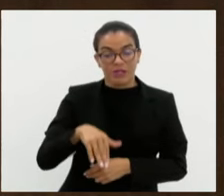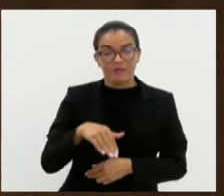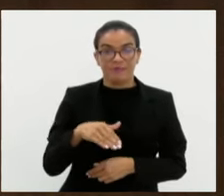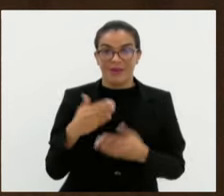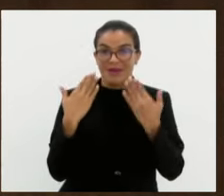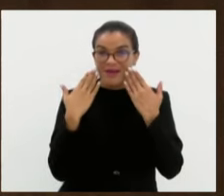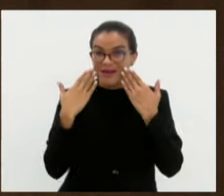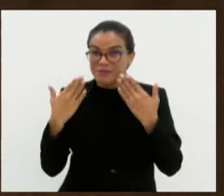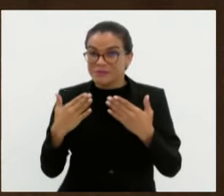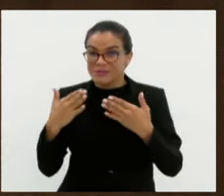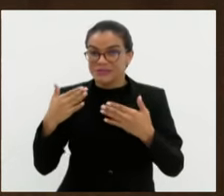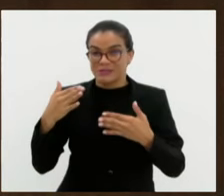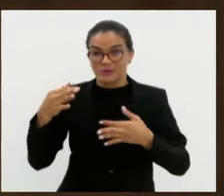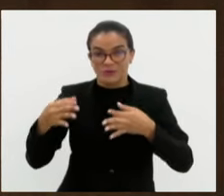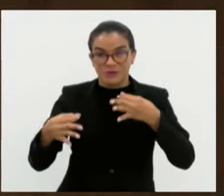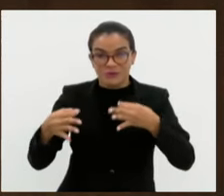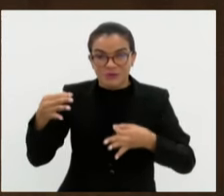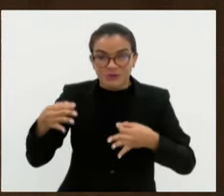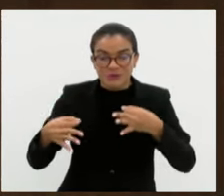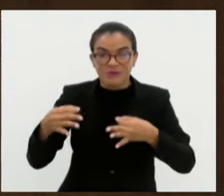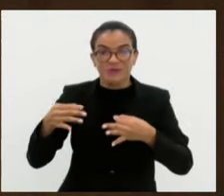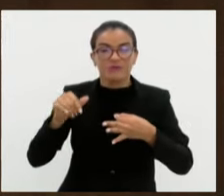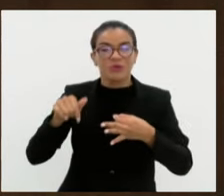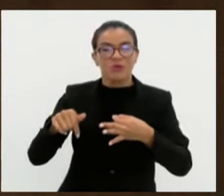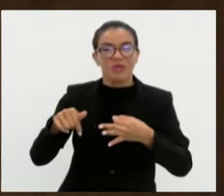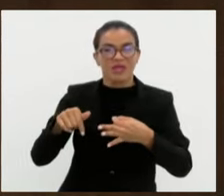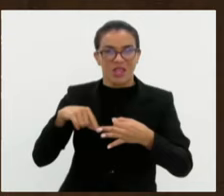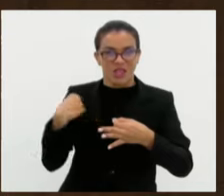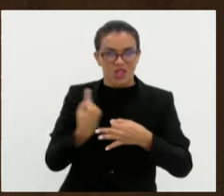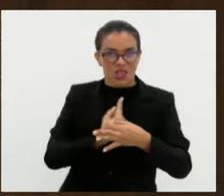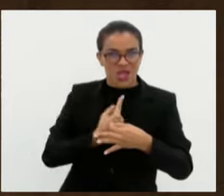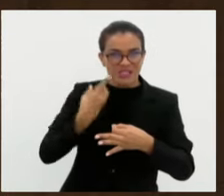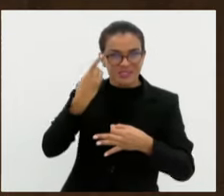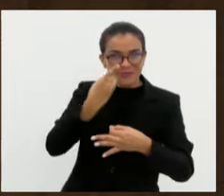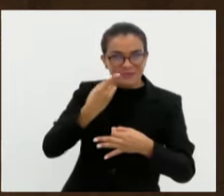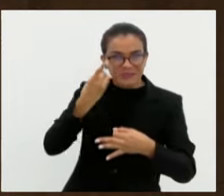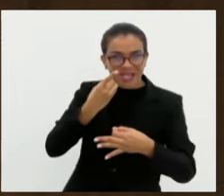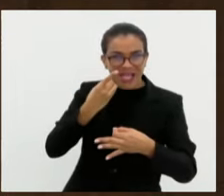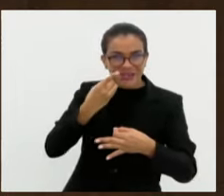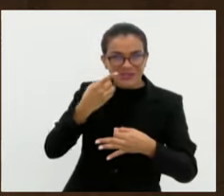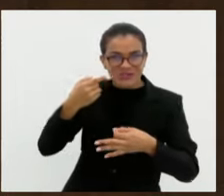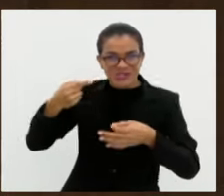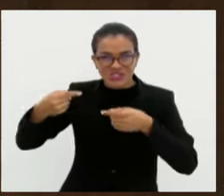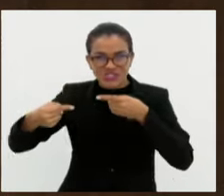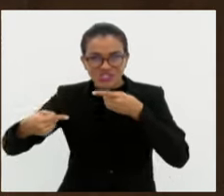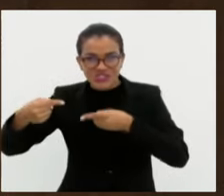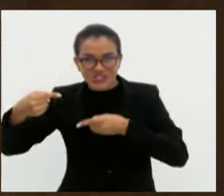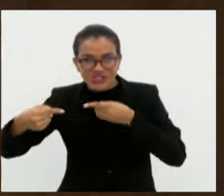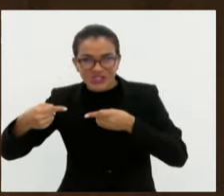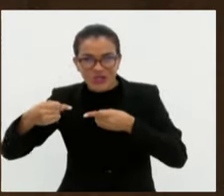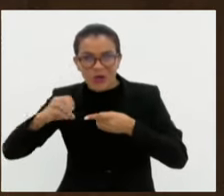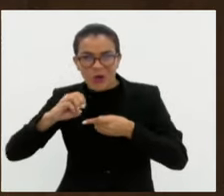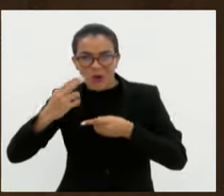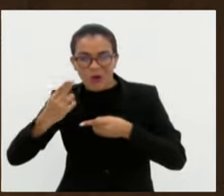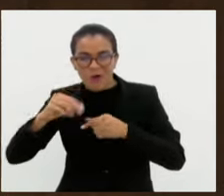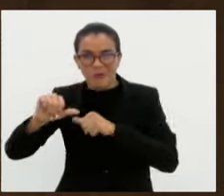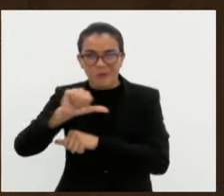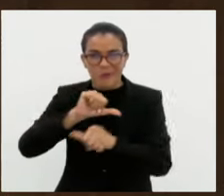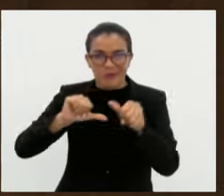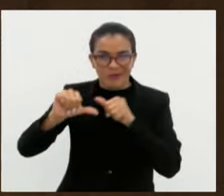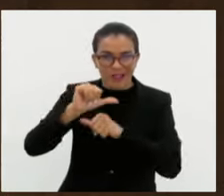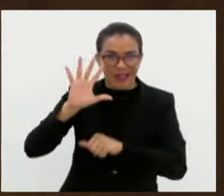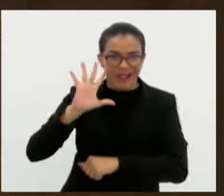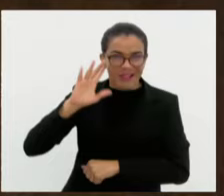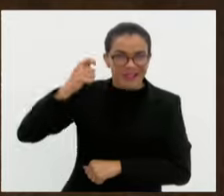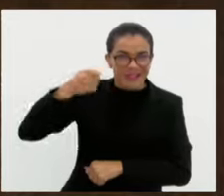do judiciário não nos cabe, como parlamentar, discutir ou mudar uma decisão apresentada